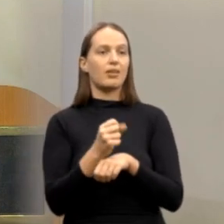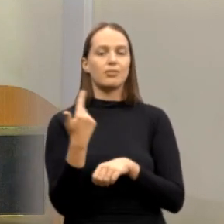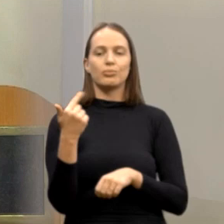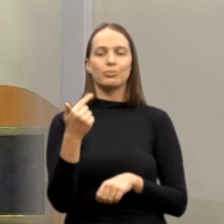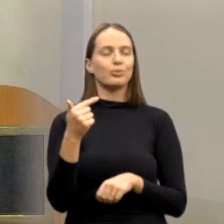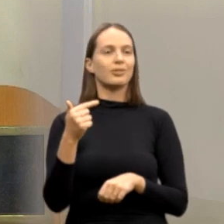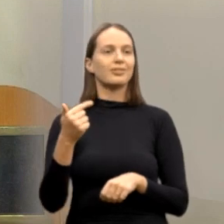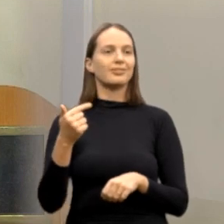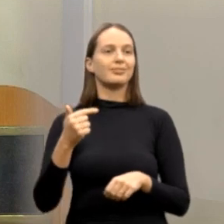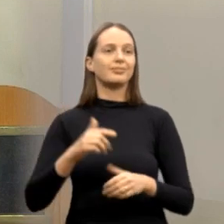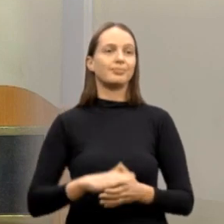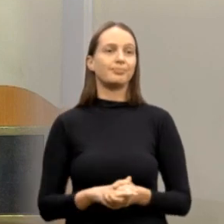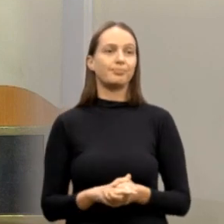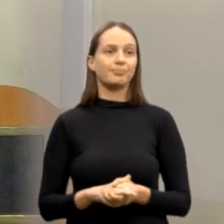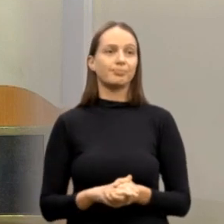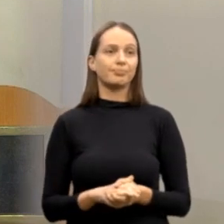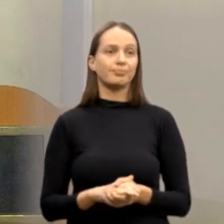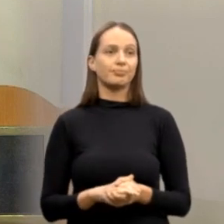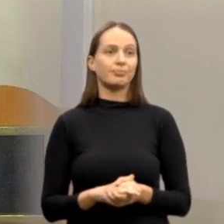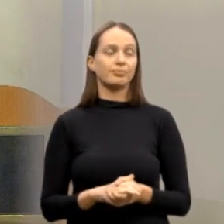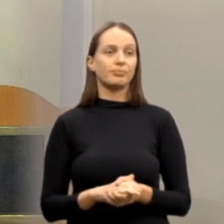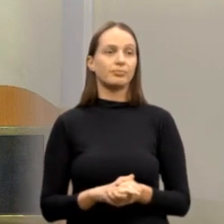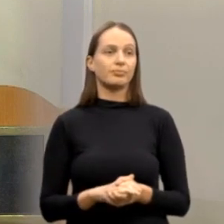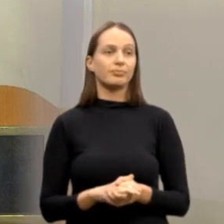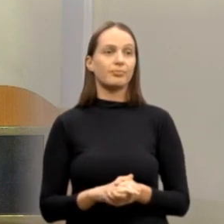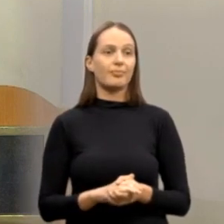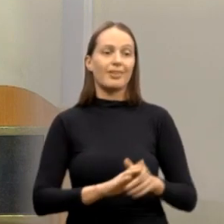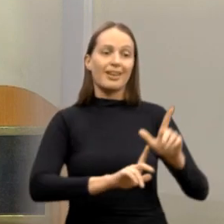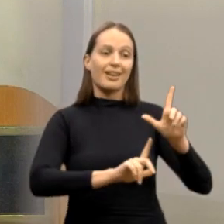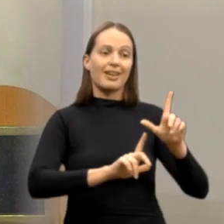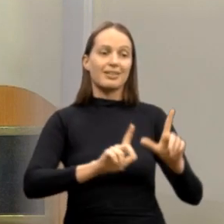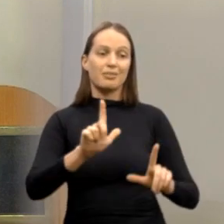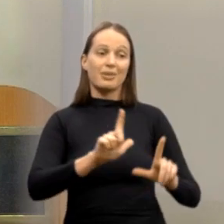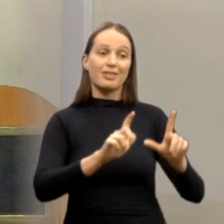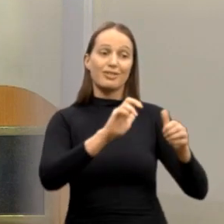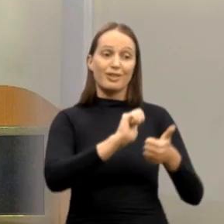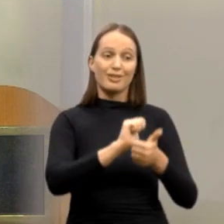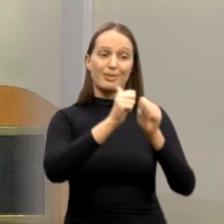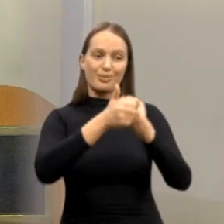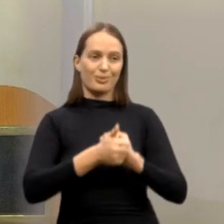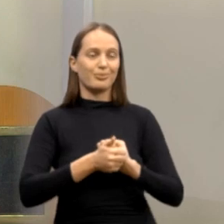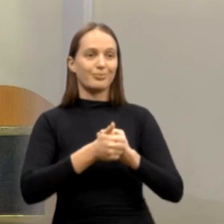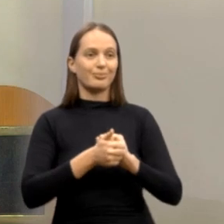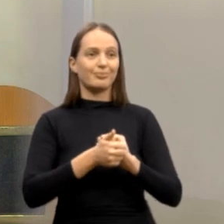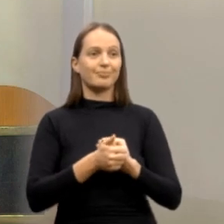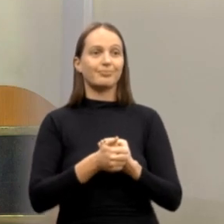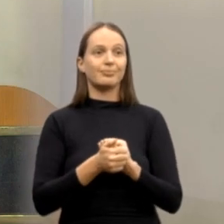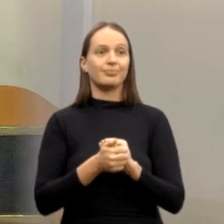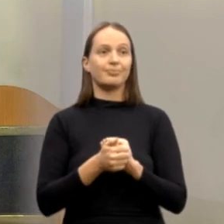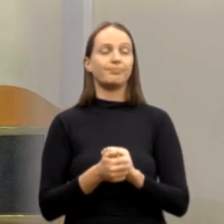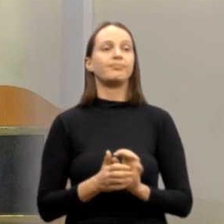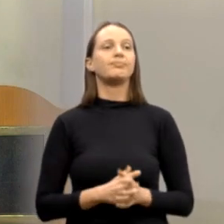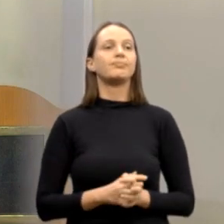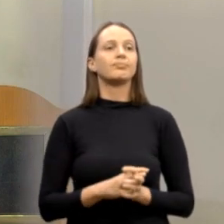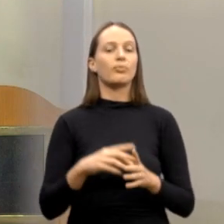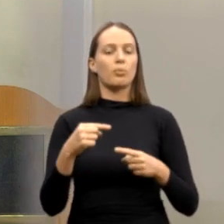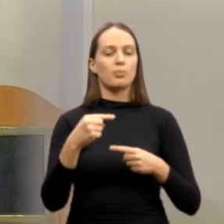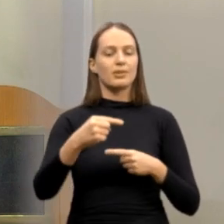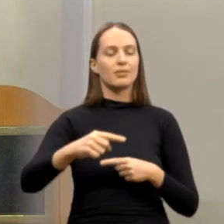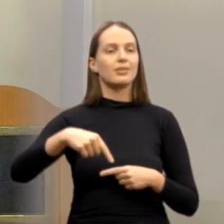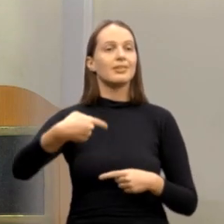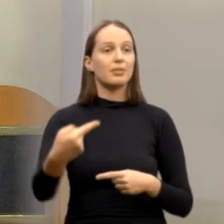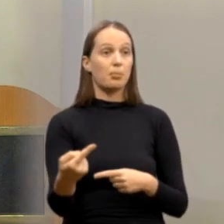já tinham segundo relatos manipulado as imagens uma semana depois a polícia recebe uma informação